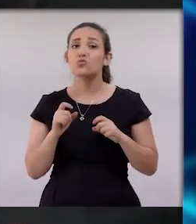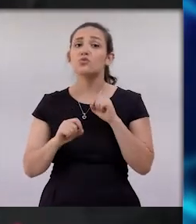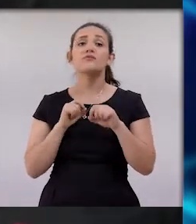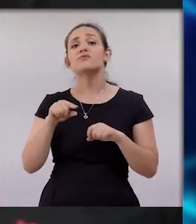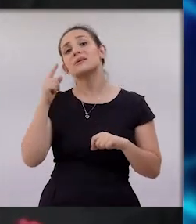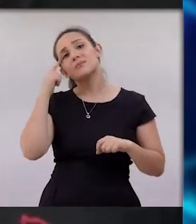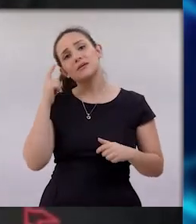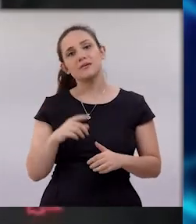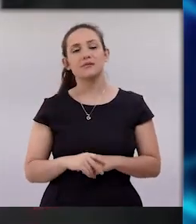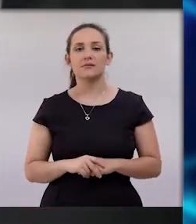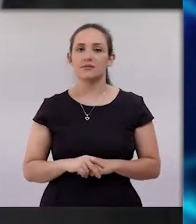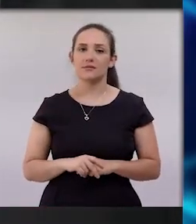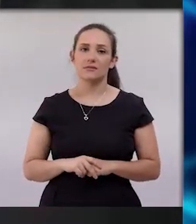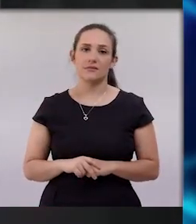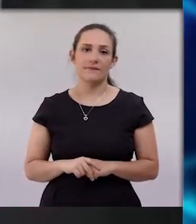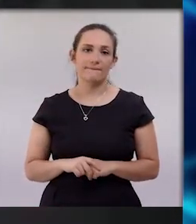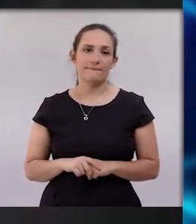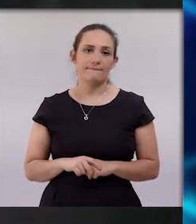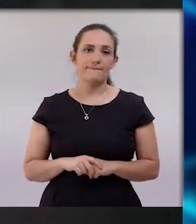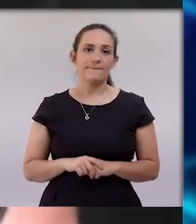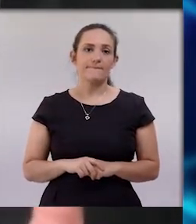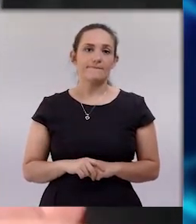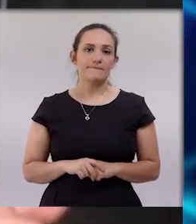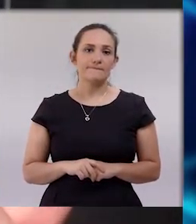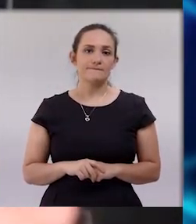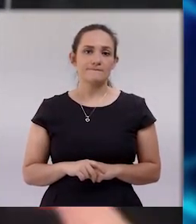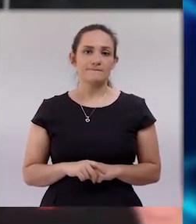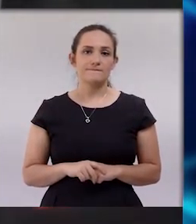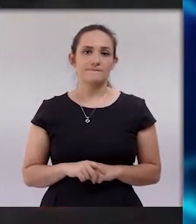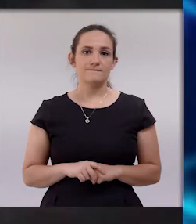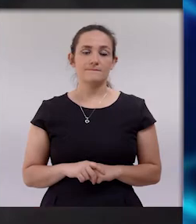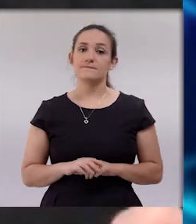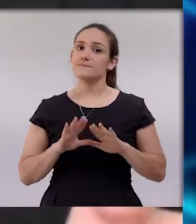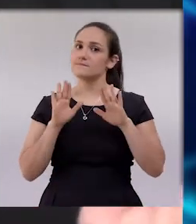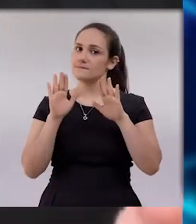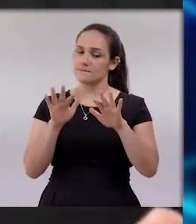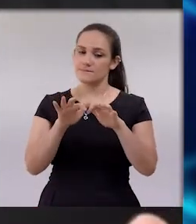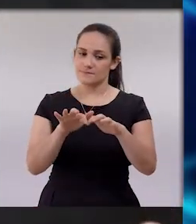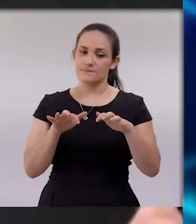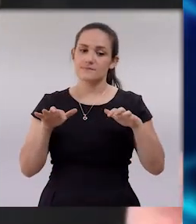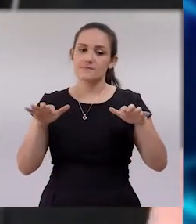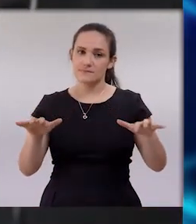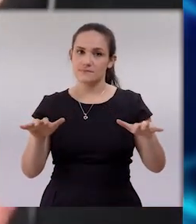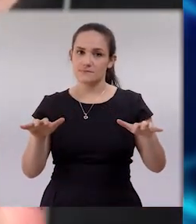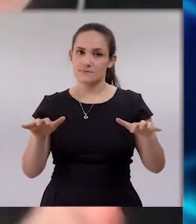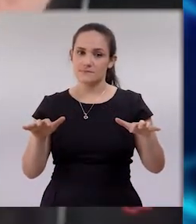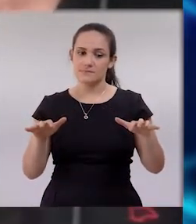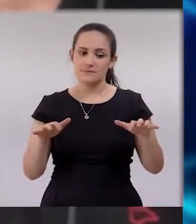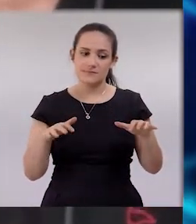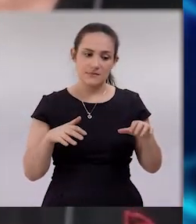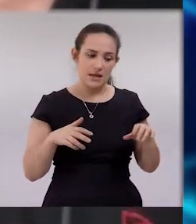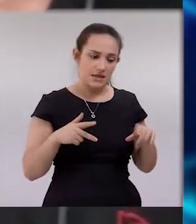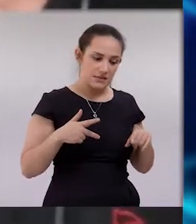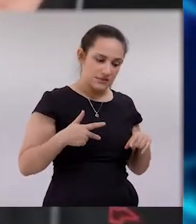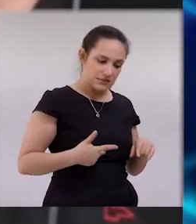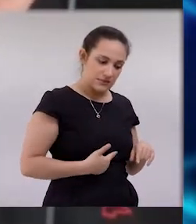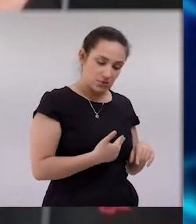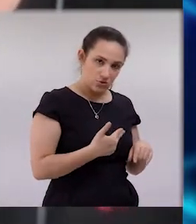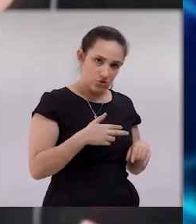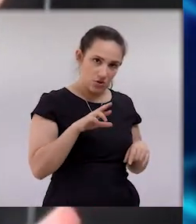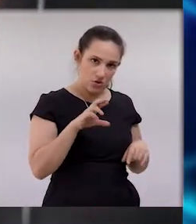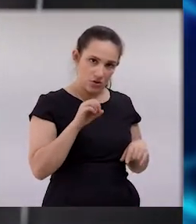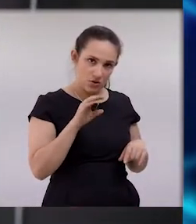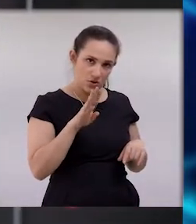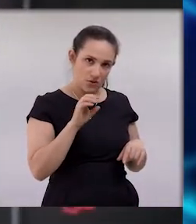tema? Essa regulamentação dele? Vamos separar duas coisas. Existe a cirurgia robótica,